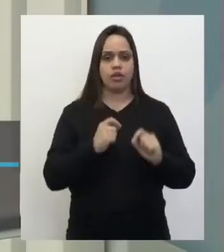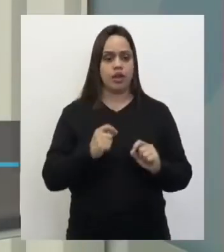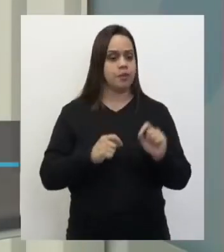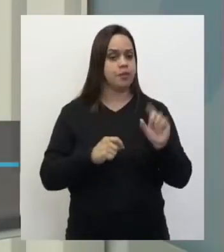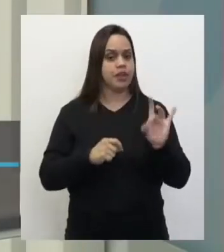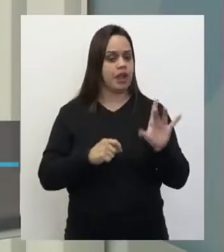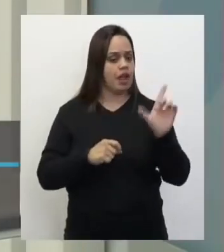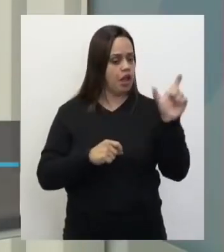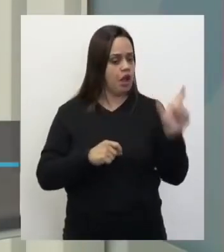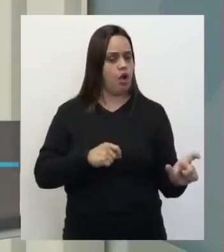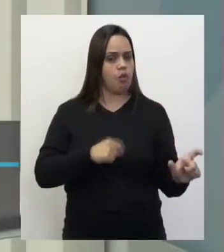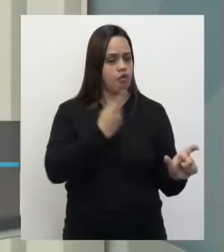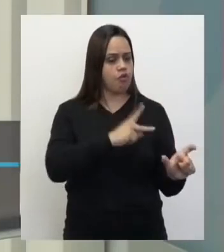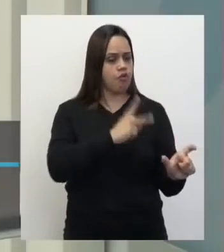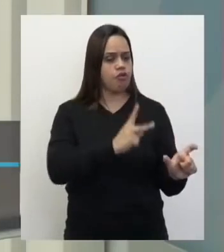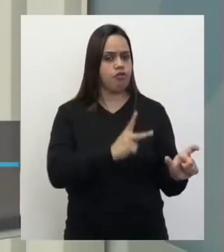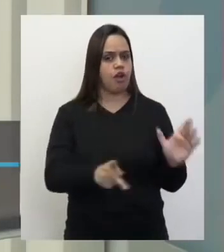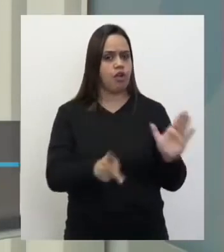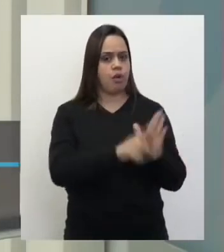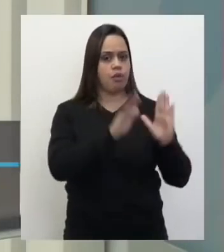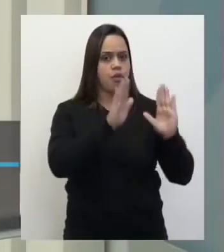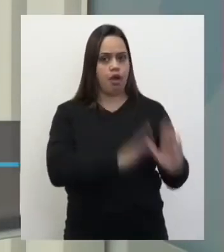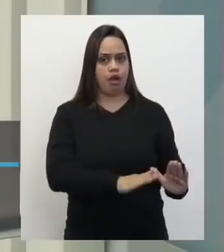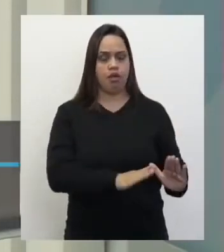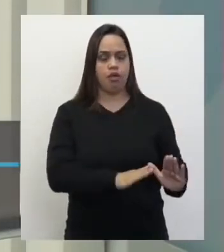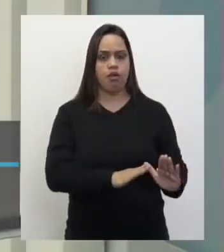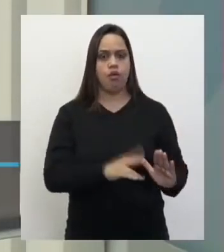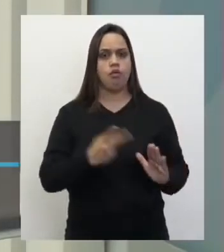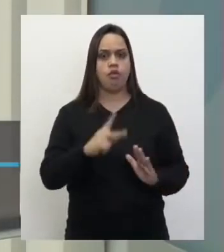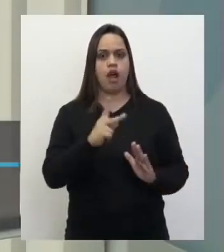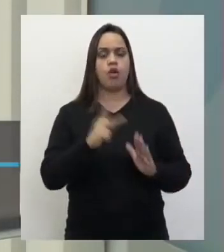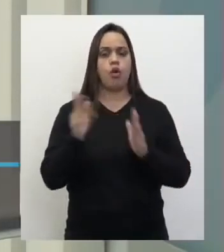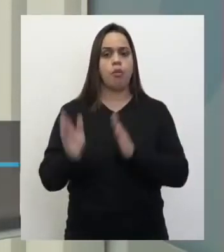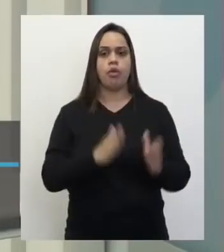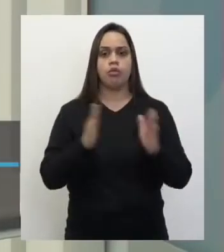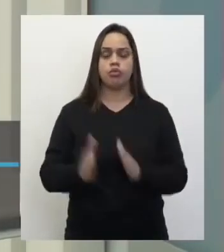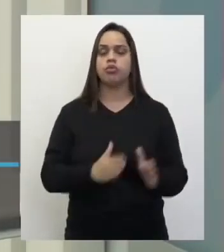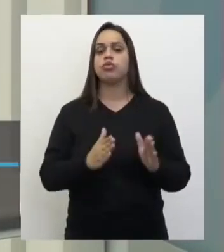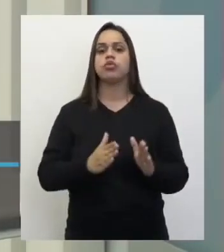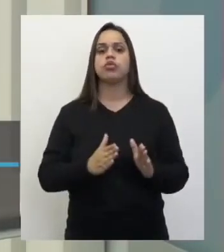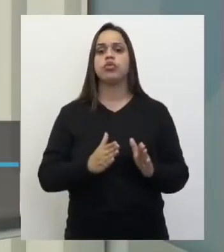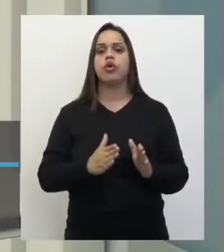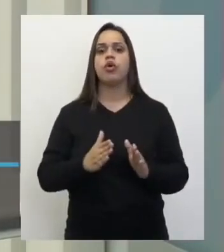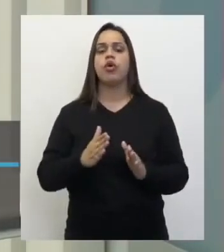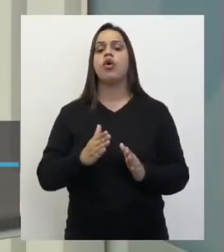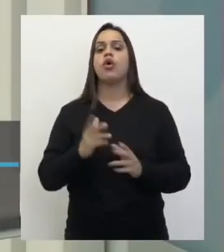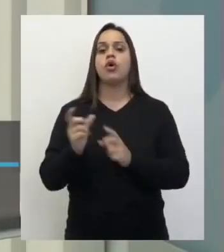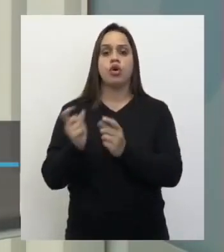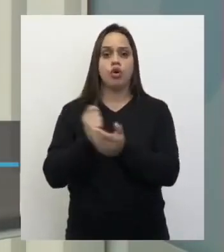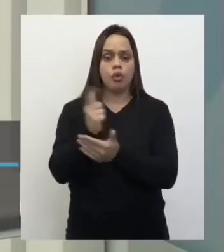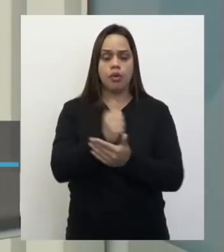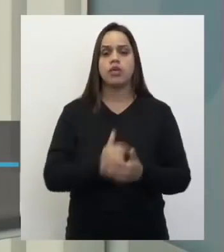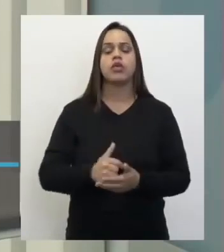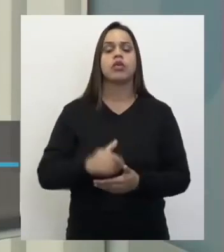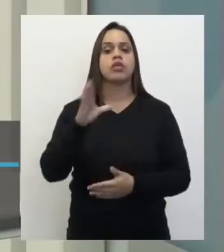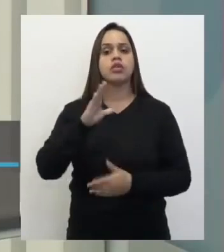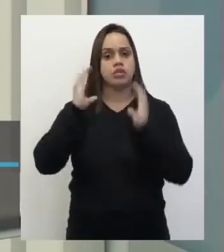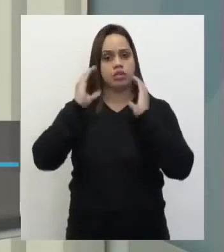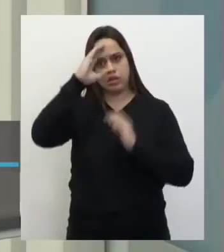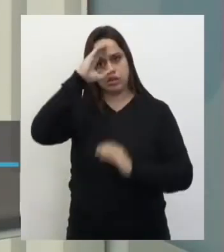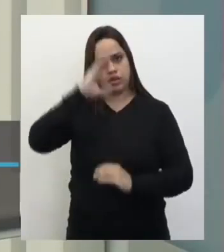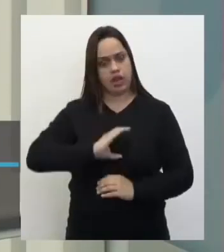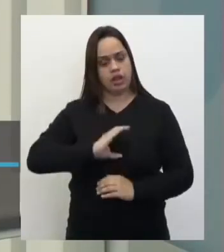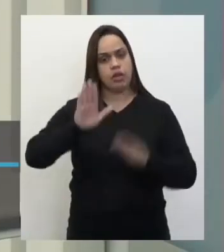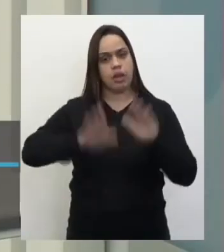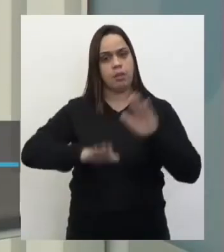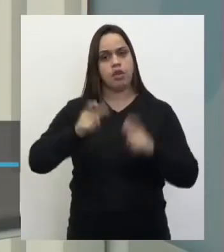onde está, o seu valor como produtor, consumidor, cidadão, dependente de sua localização no